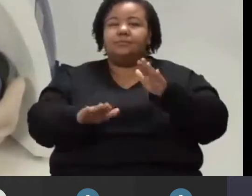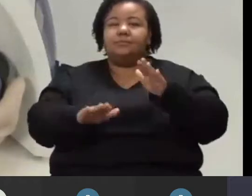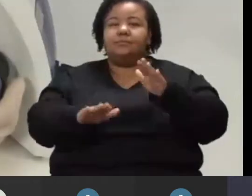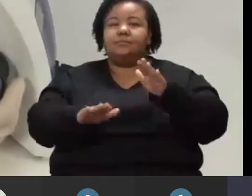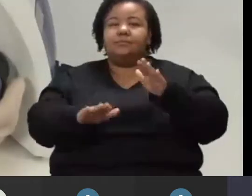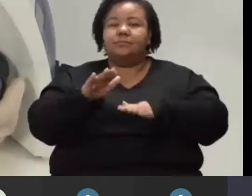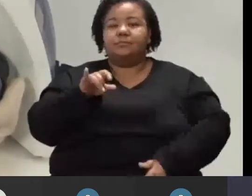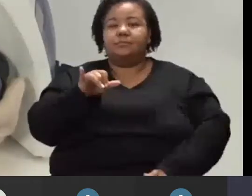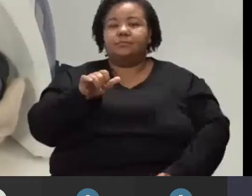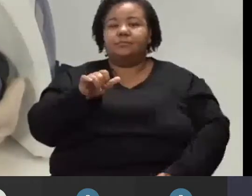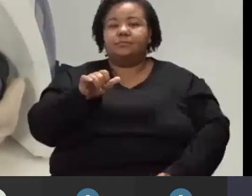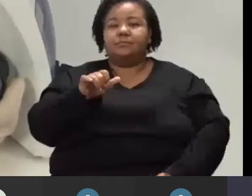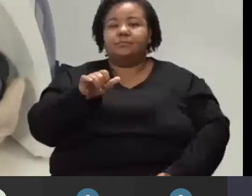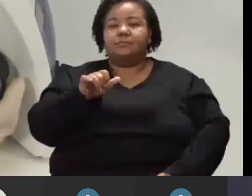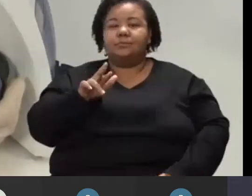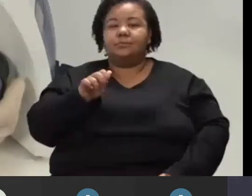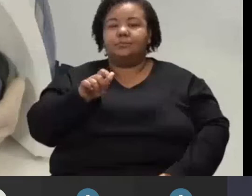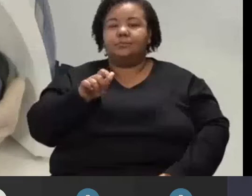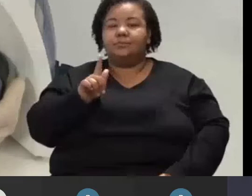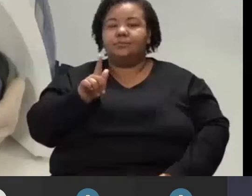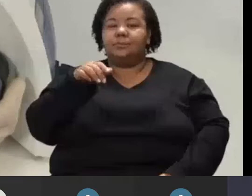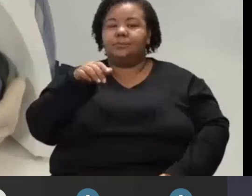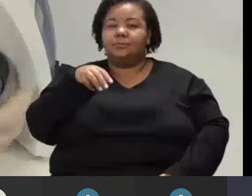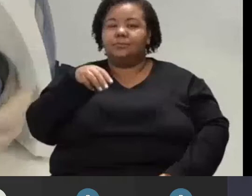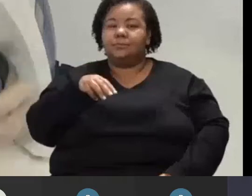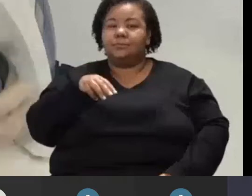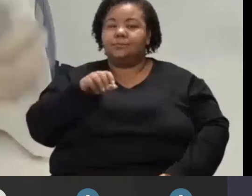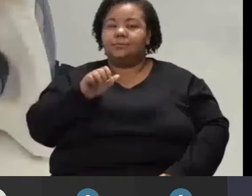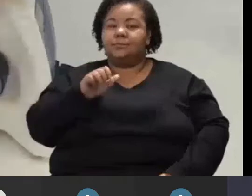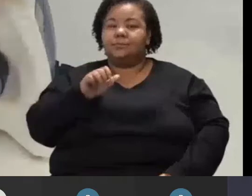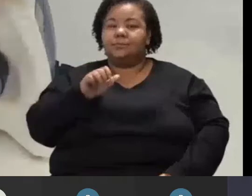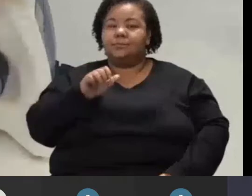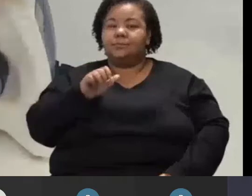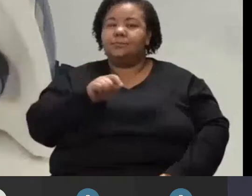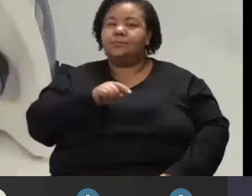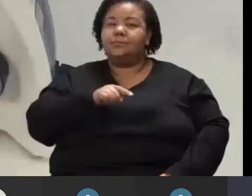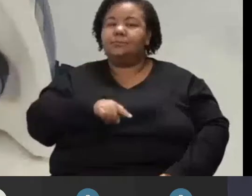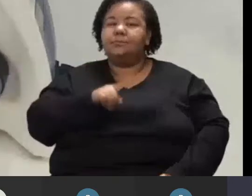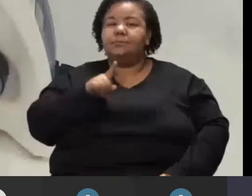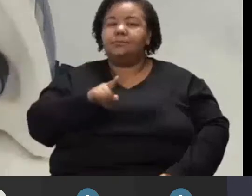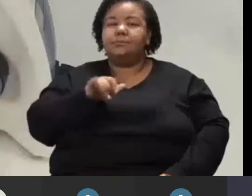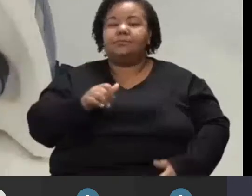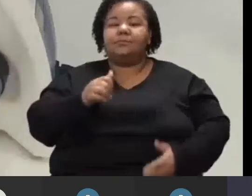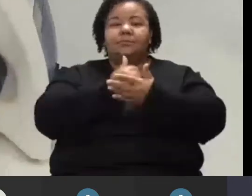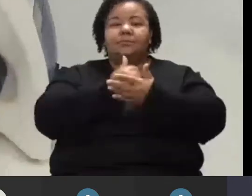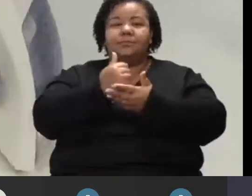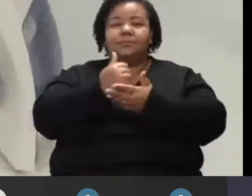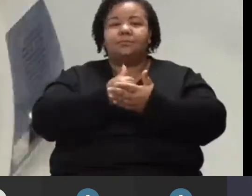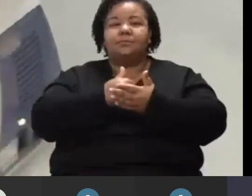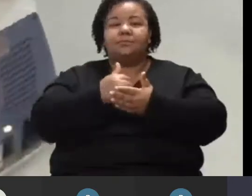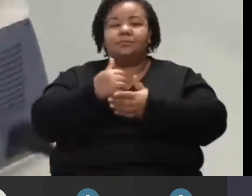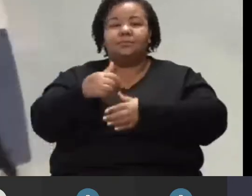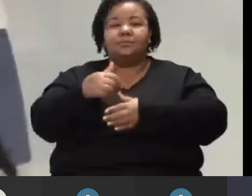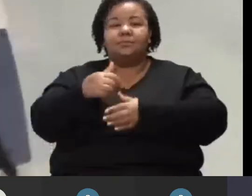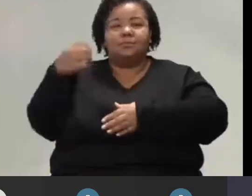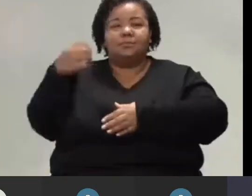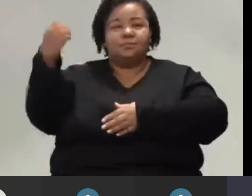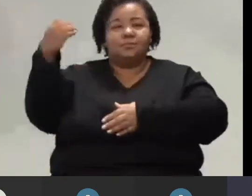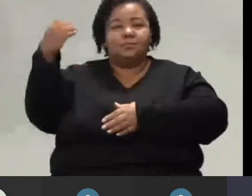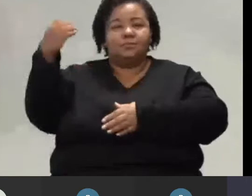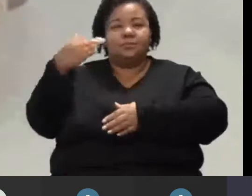Nós não vimos na aula passada. O que é o diafragma? O diafragma, ele vai controlar a intensidade da luz. Então, ele vai